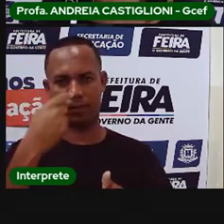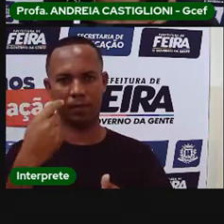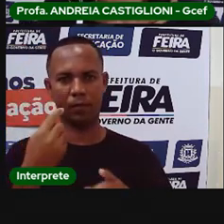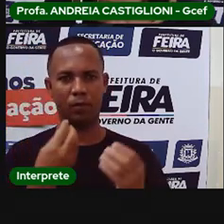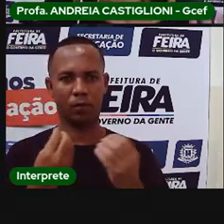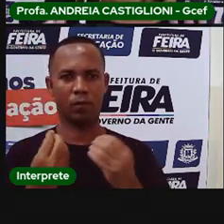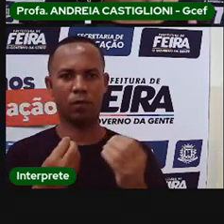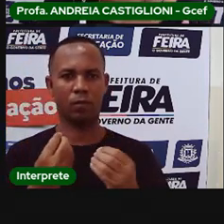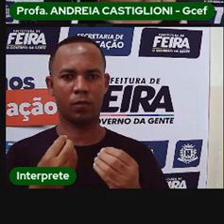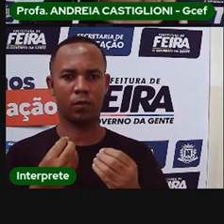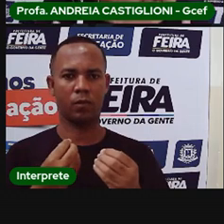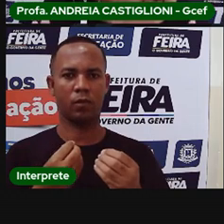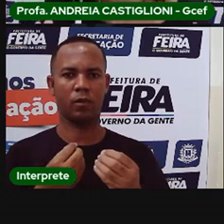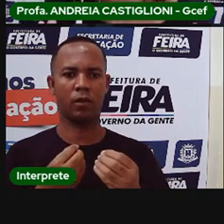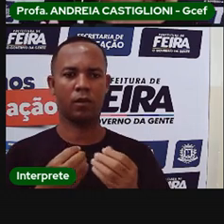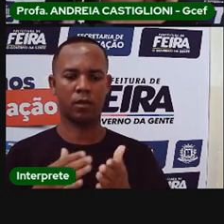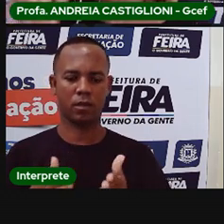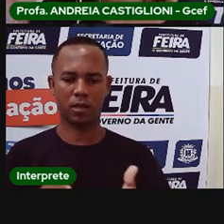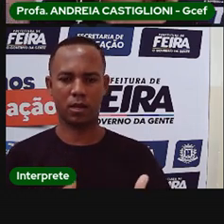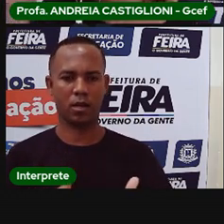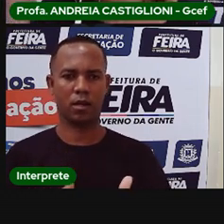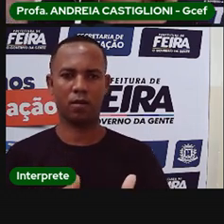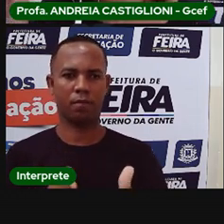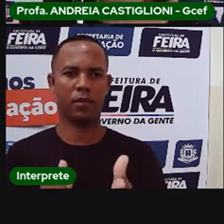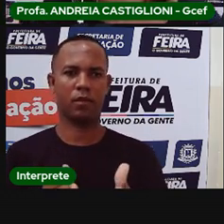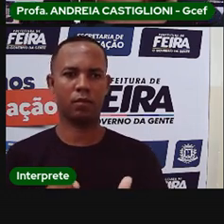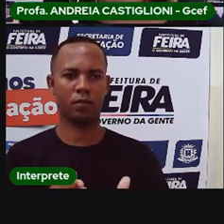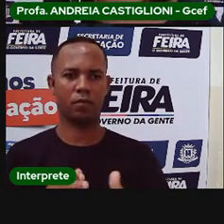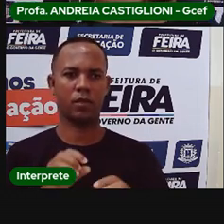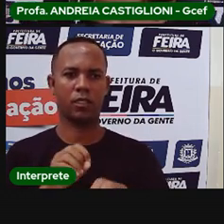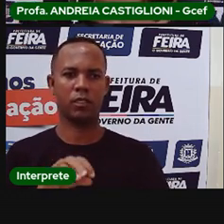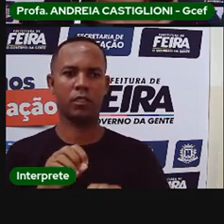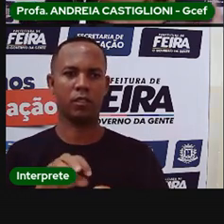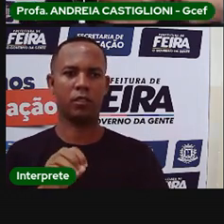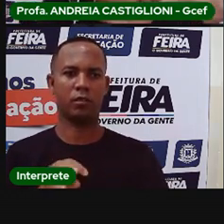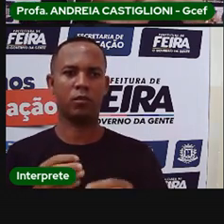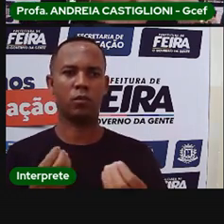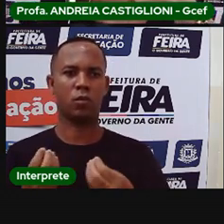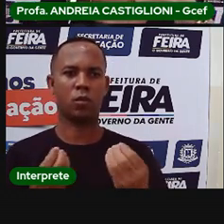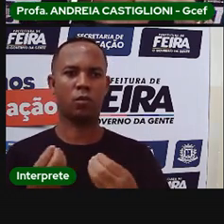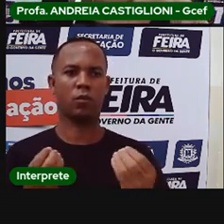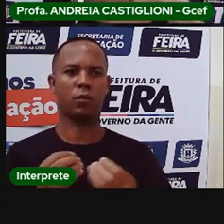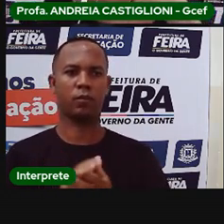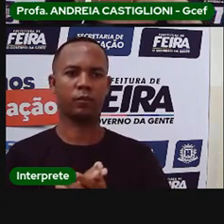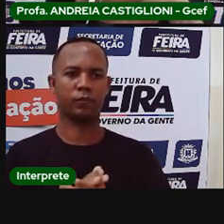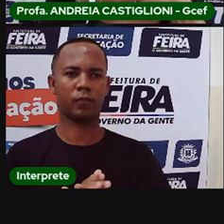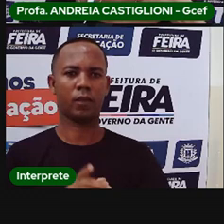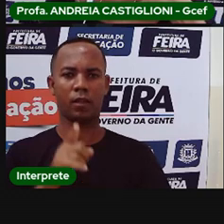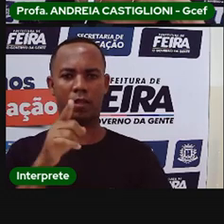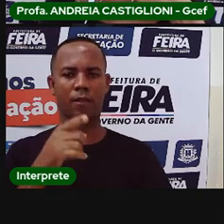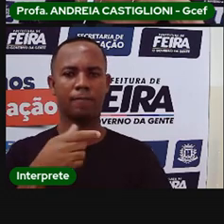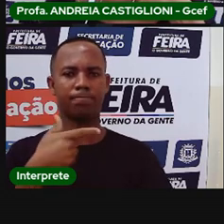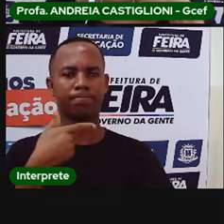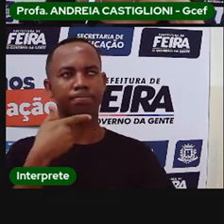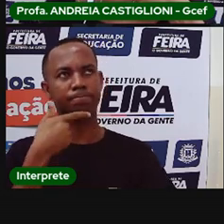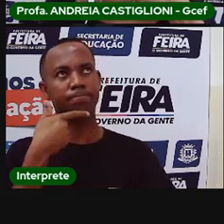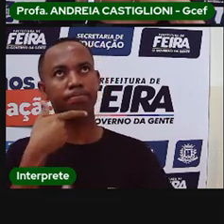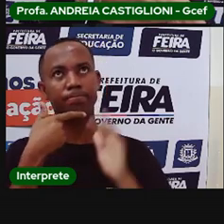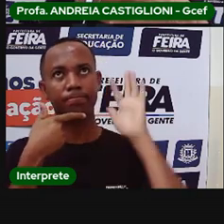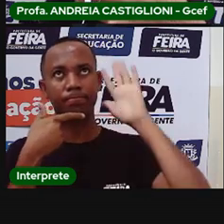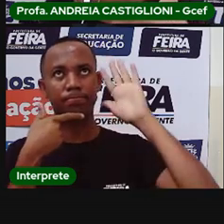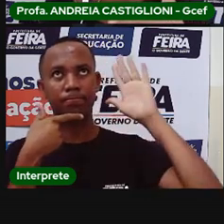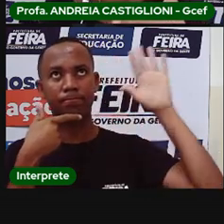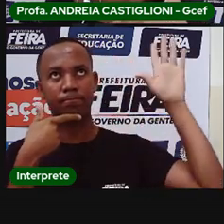Educação, ela tá parada, ela não tá se mexendo, é diferente de lá em cima, que tem assim, ó, o emoji pensando,